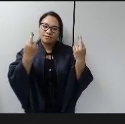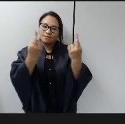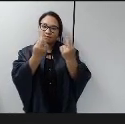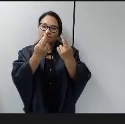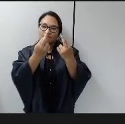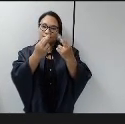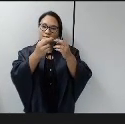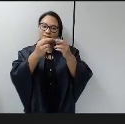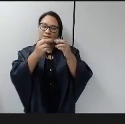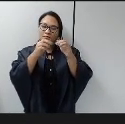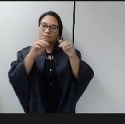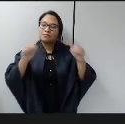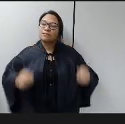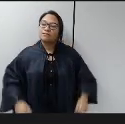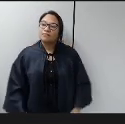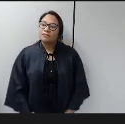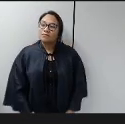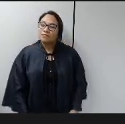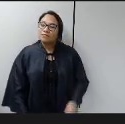Ministro presidente,